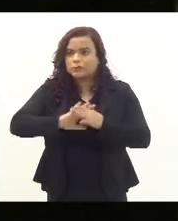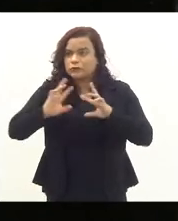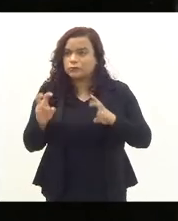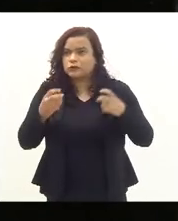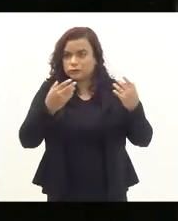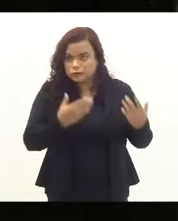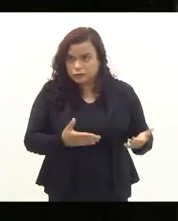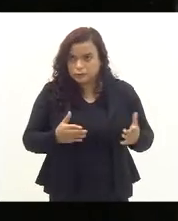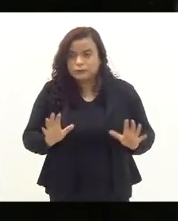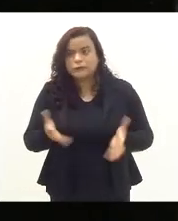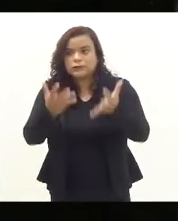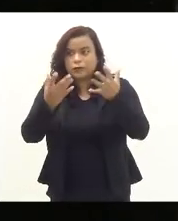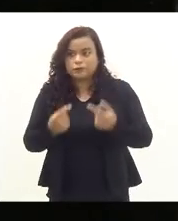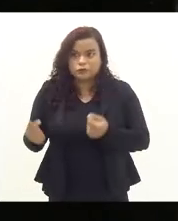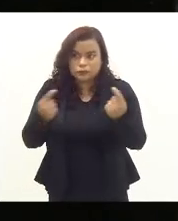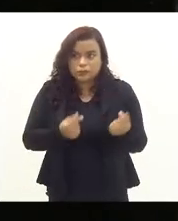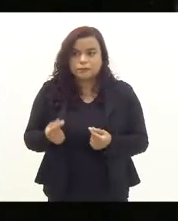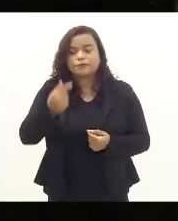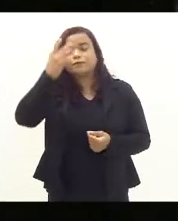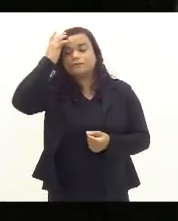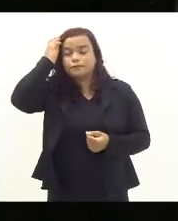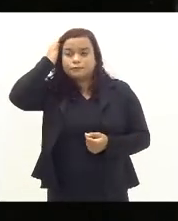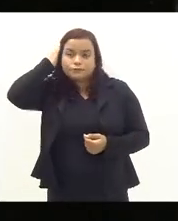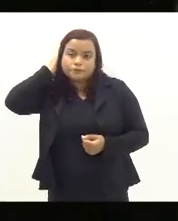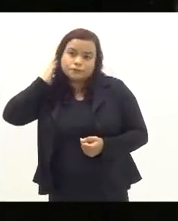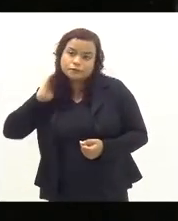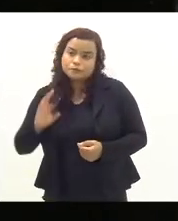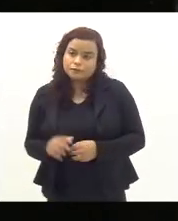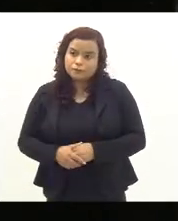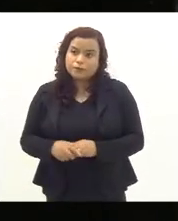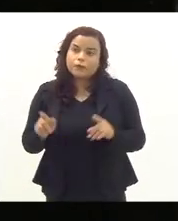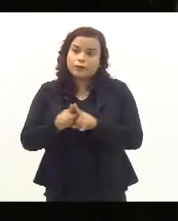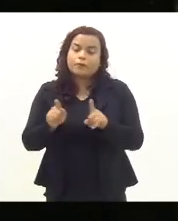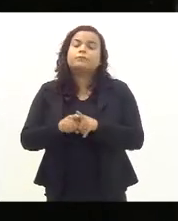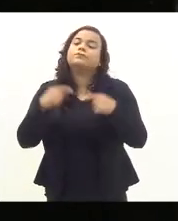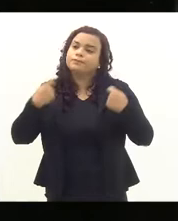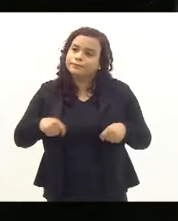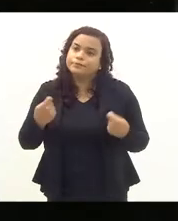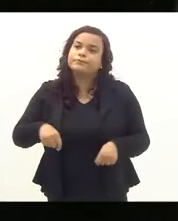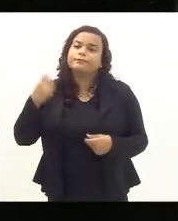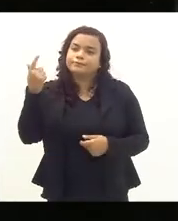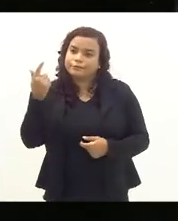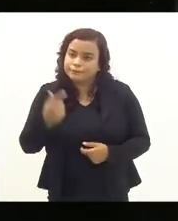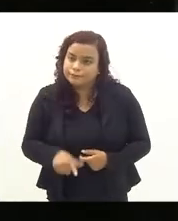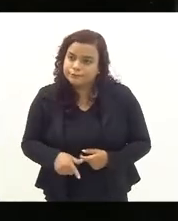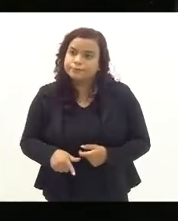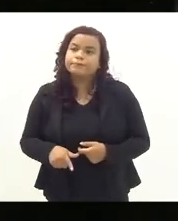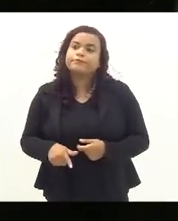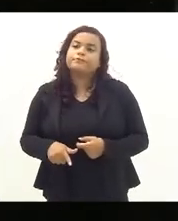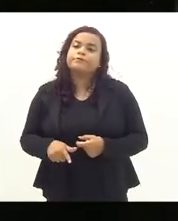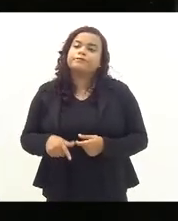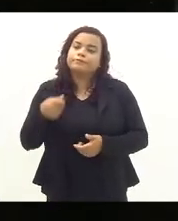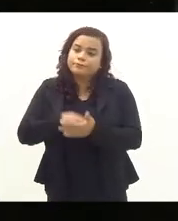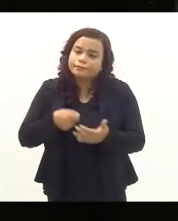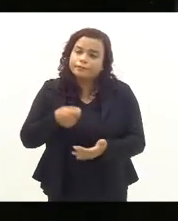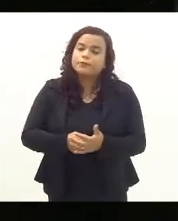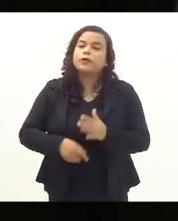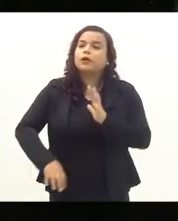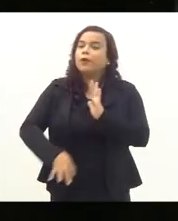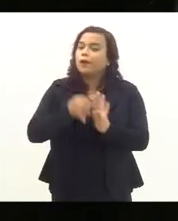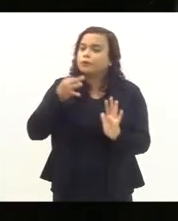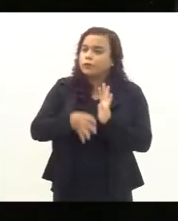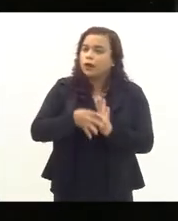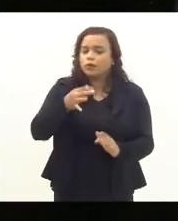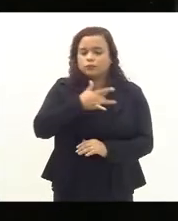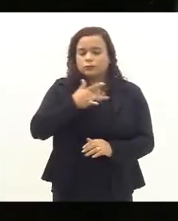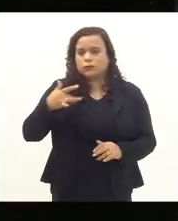dos incentivos fiscais né e acho que precisamos Mais uma vez vou insistir para que os contratos da